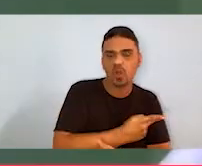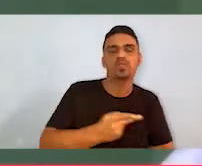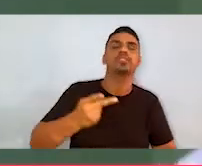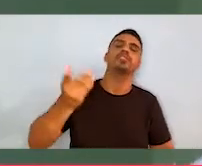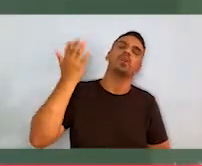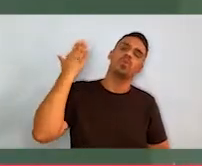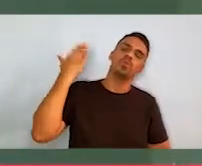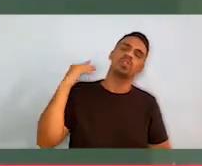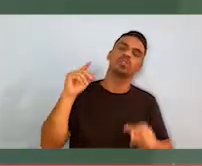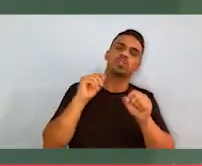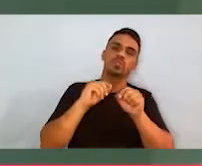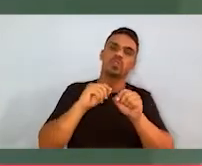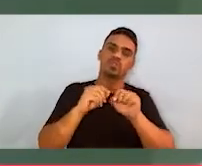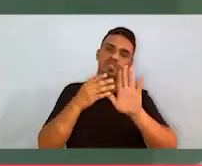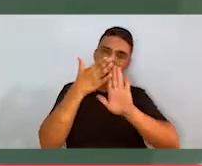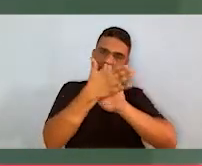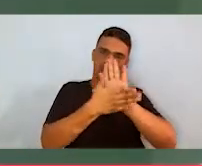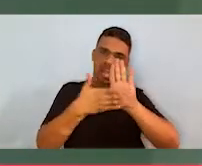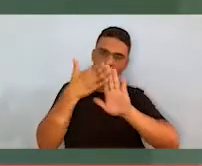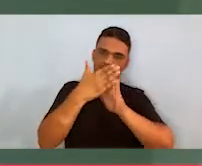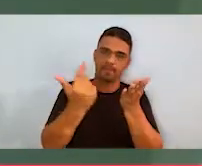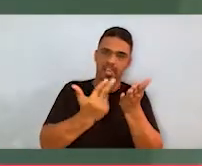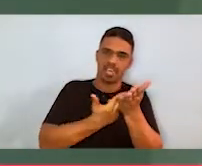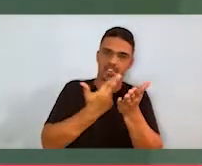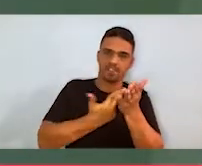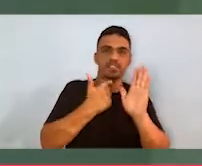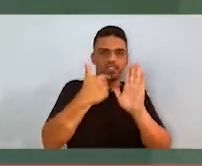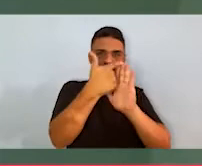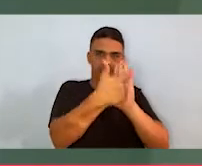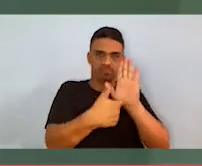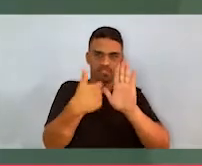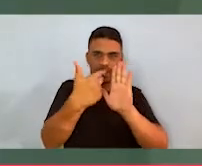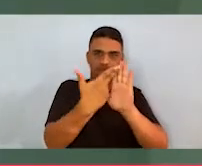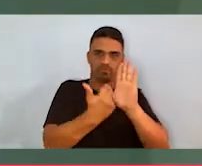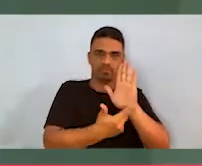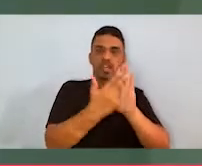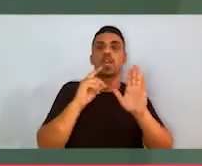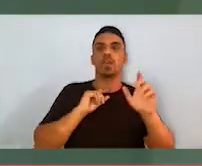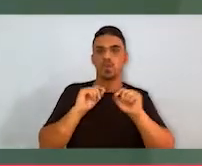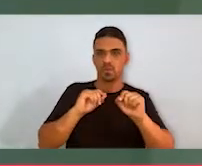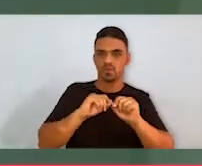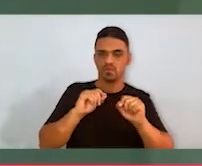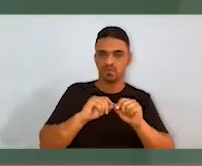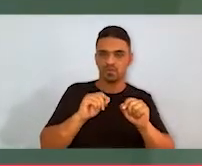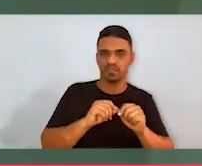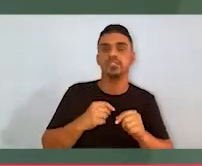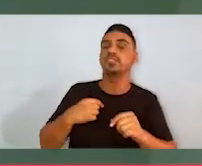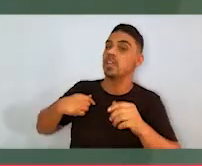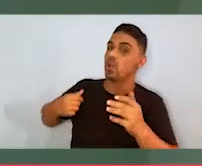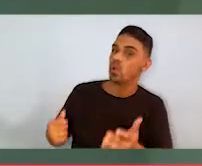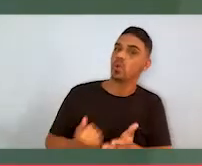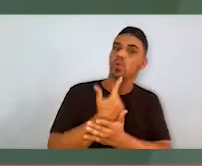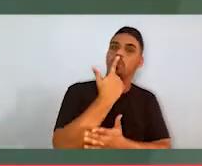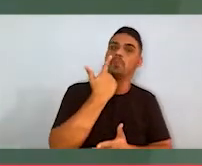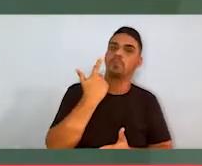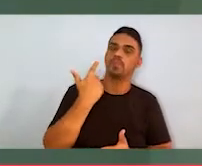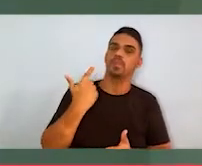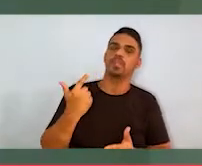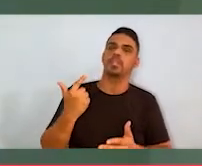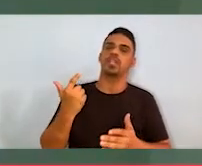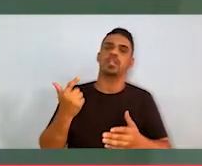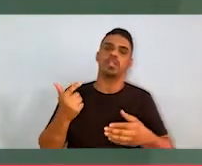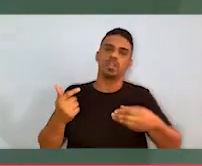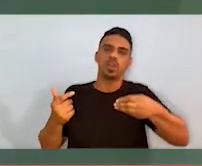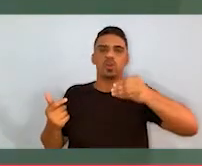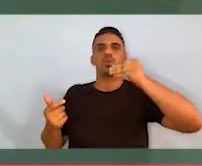um pouco quando eu fiz a capa para Trasgo, para a revista Trasgo, inclusive fiquei muito triste porque eu cheguei a comprar da própria loja uma